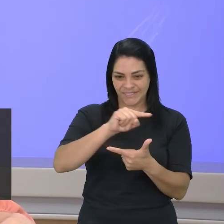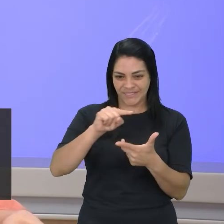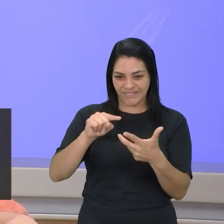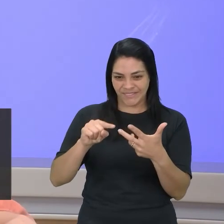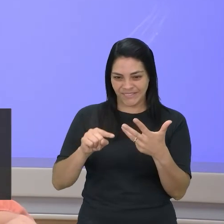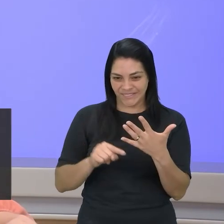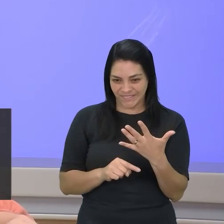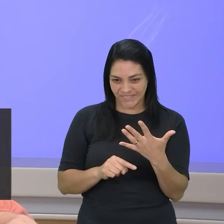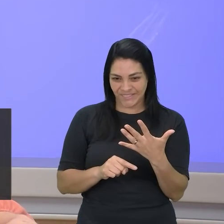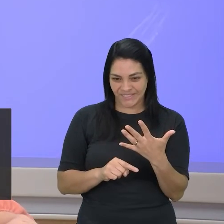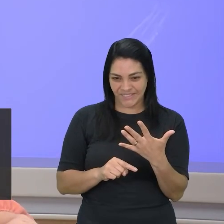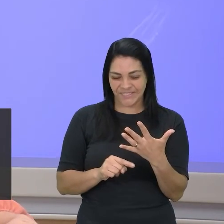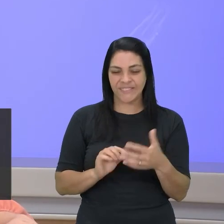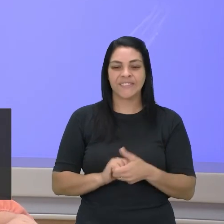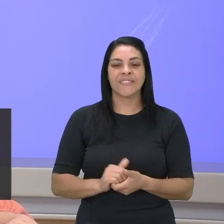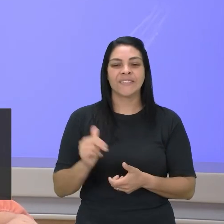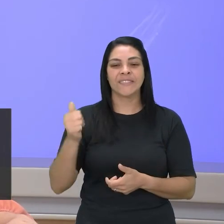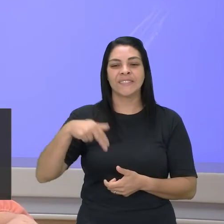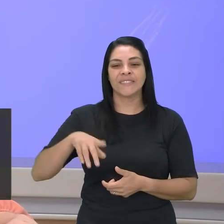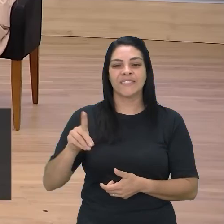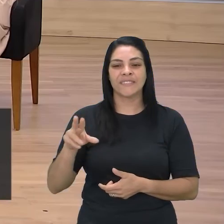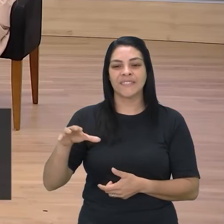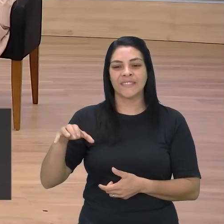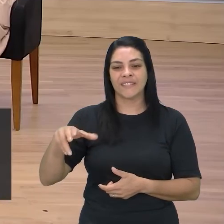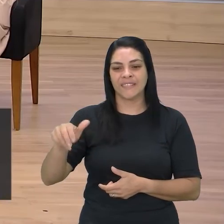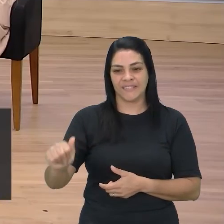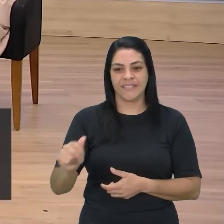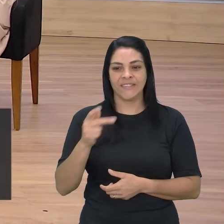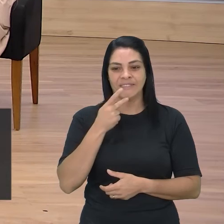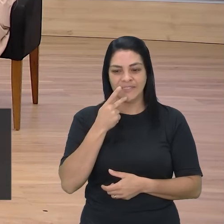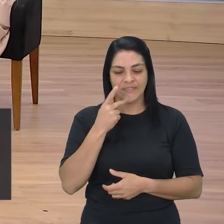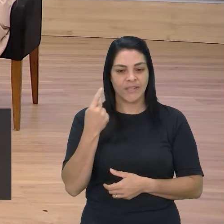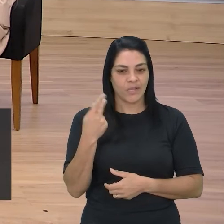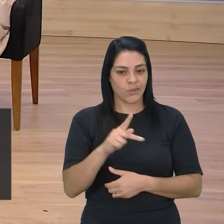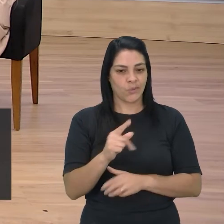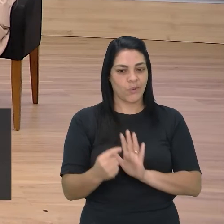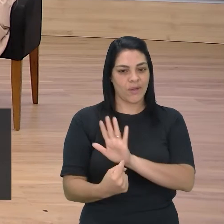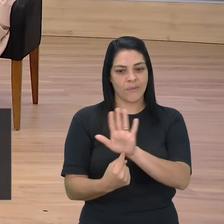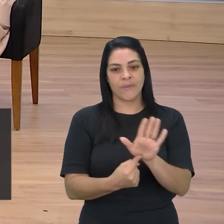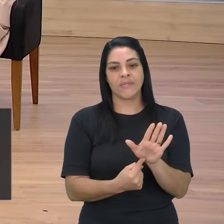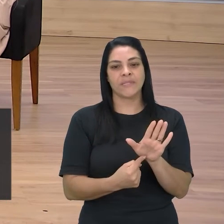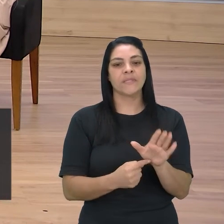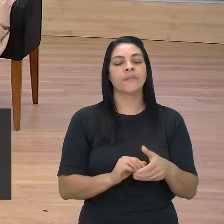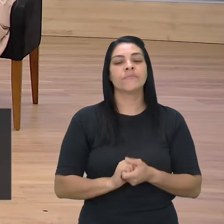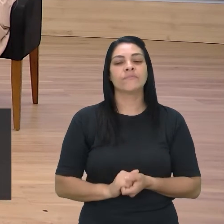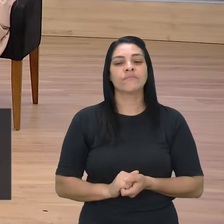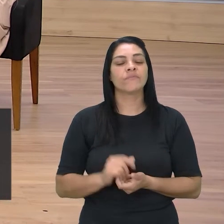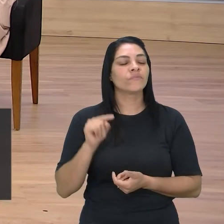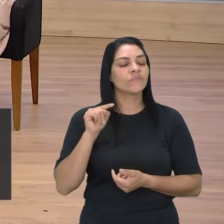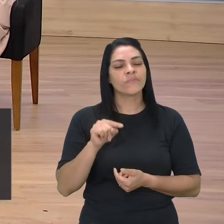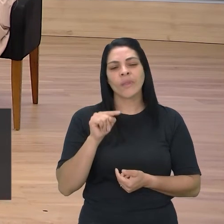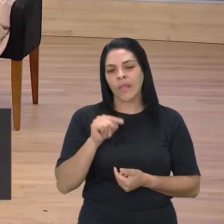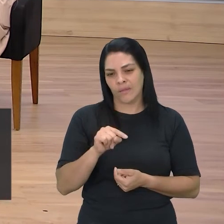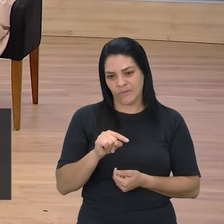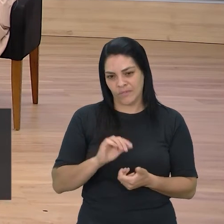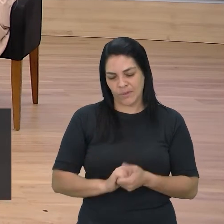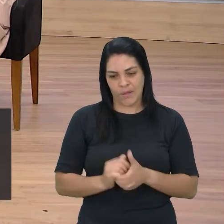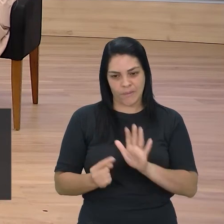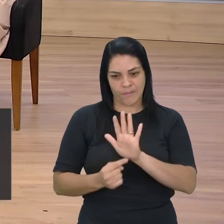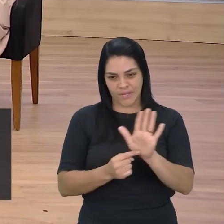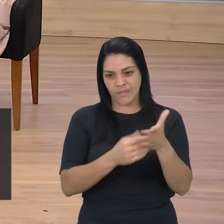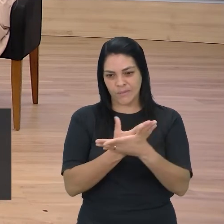a Andréia quer falar um pouquinho. Isso, na sua apresentação, Gabriela, você nos